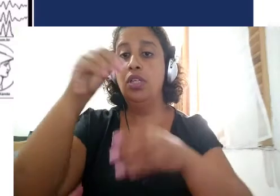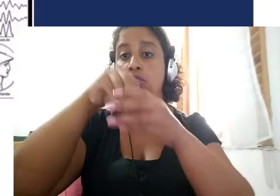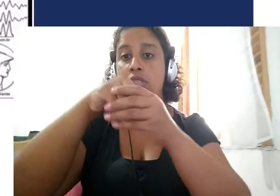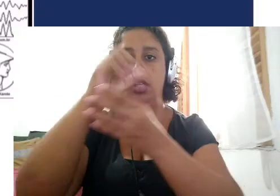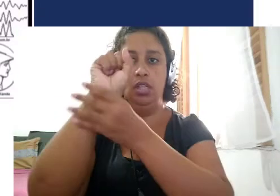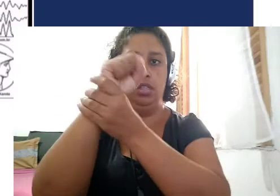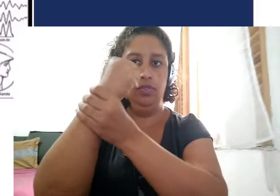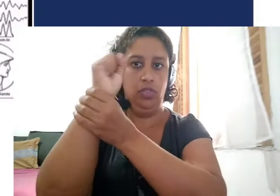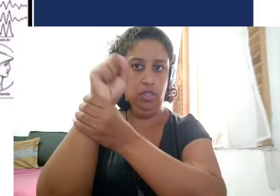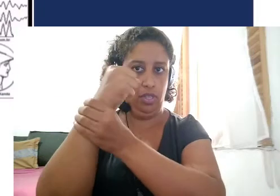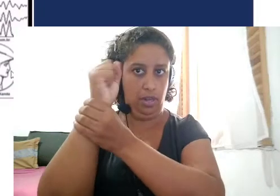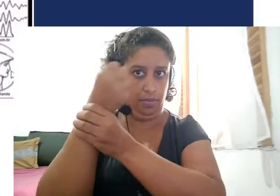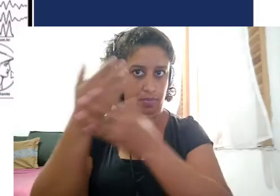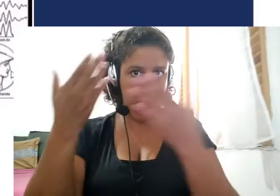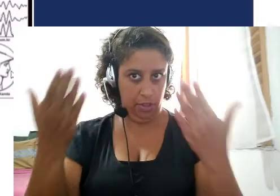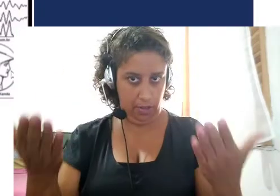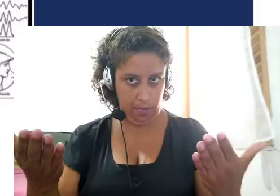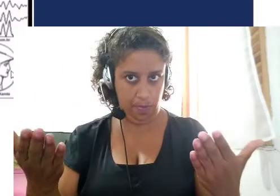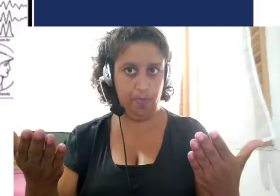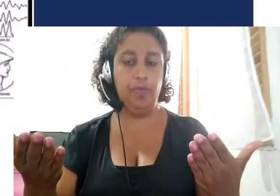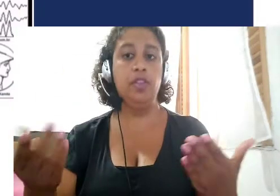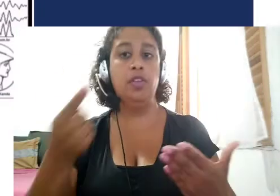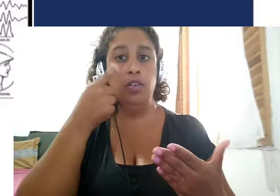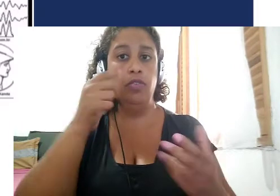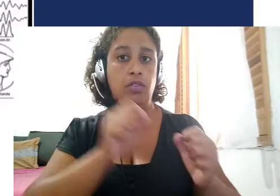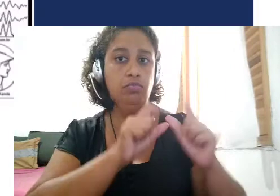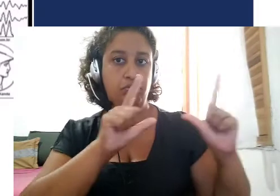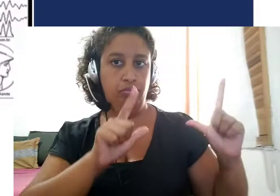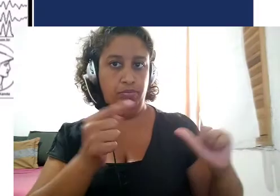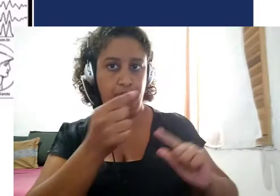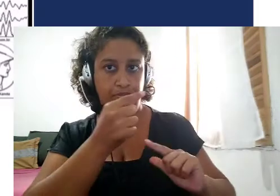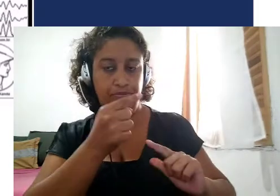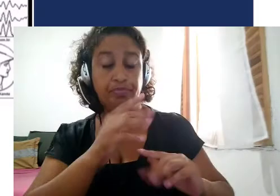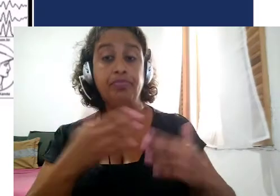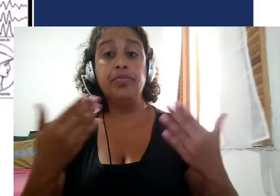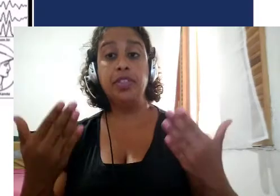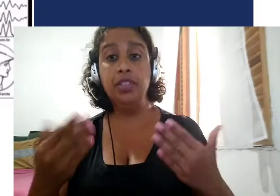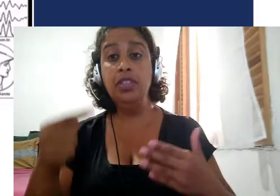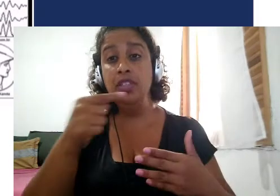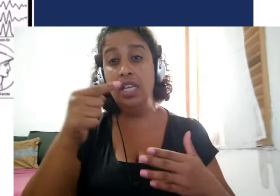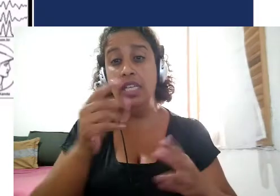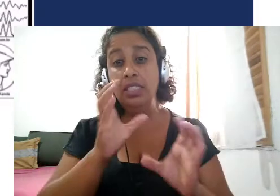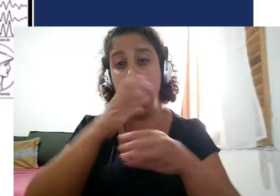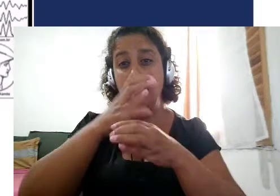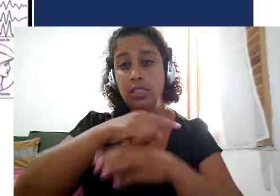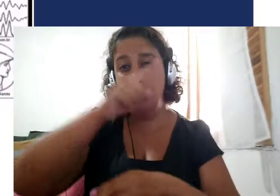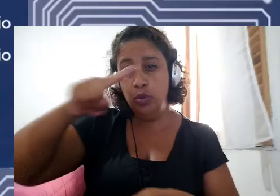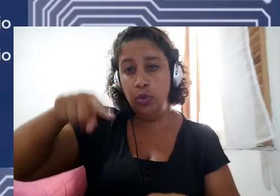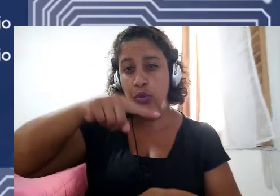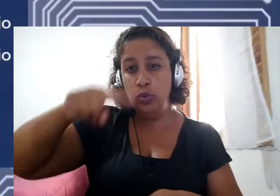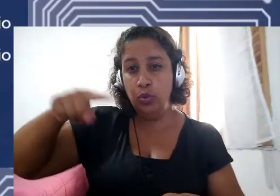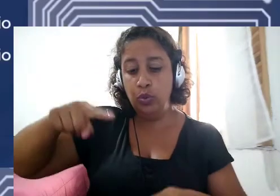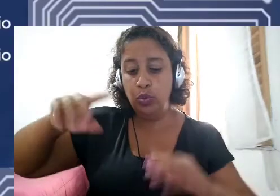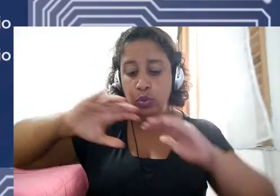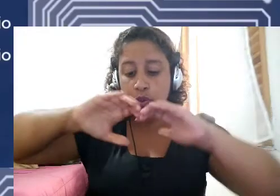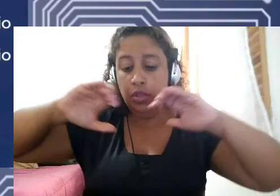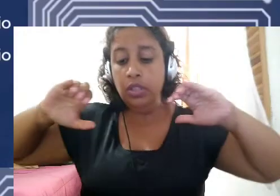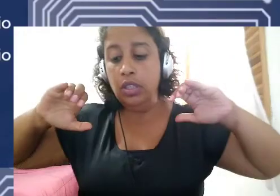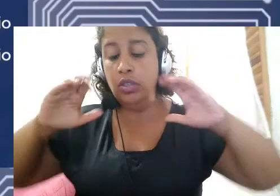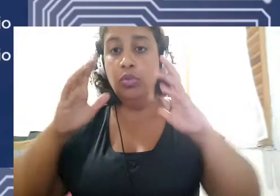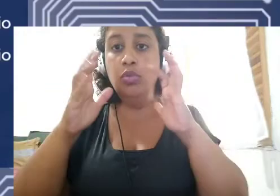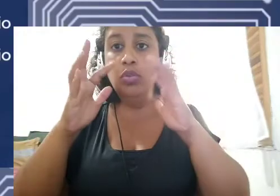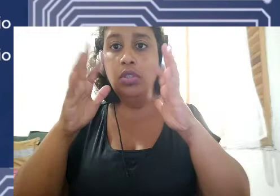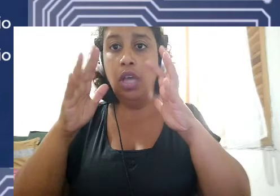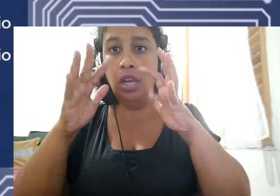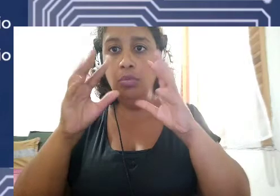realidade 3D, porque leva em consideração o tempo. Então, aqui as variações de potencial e aqui o tempo.